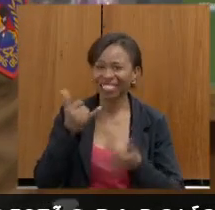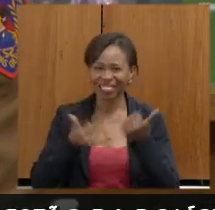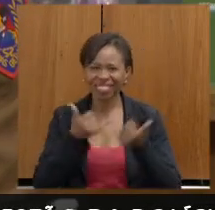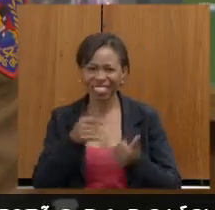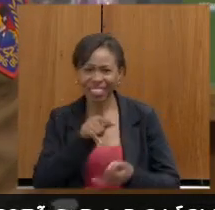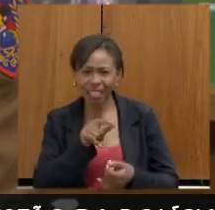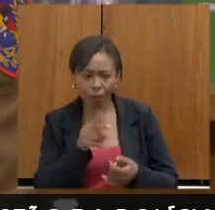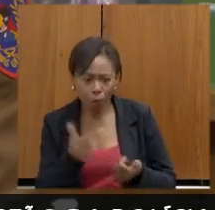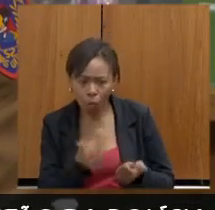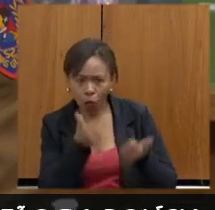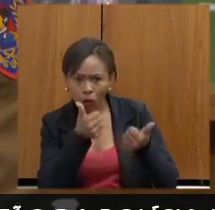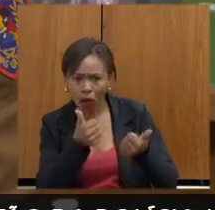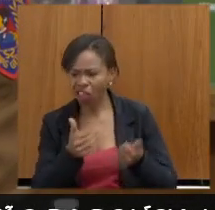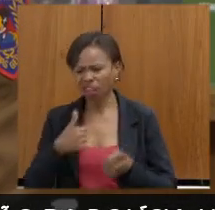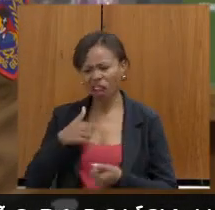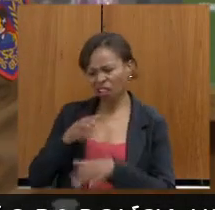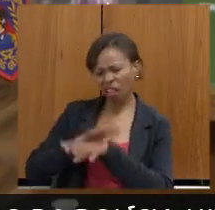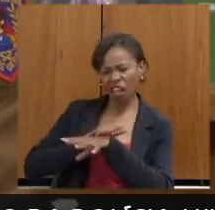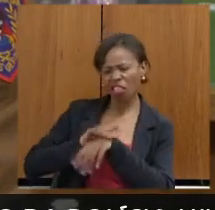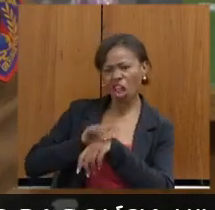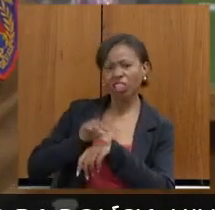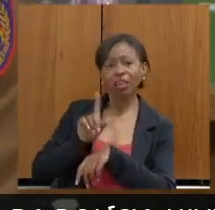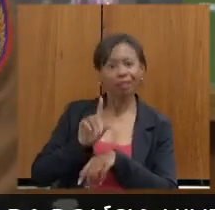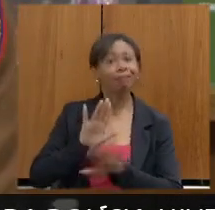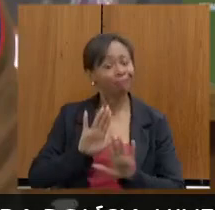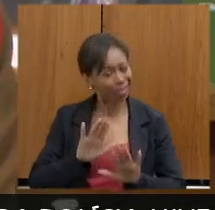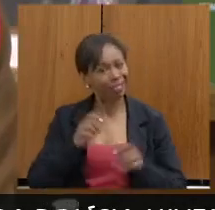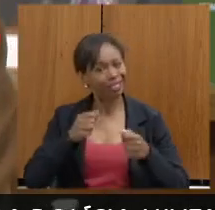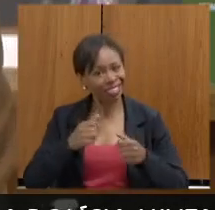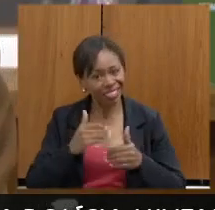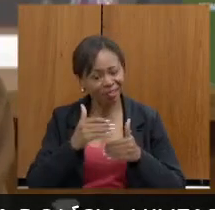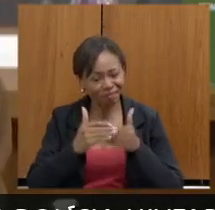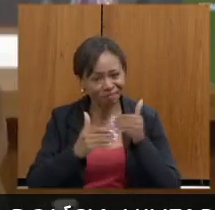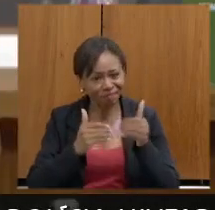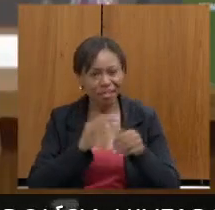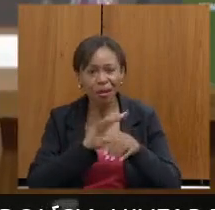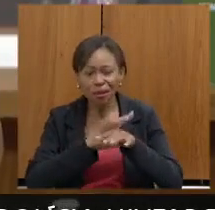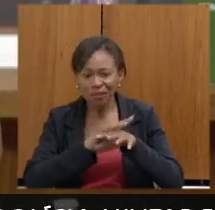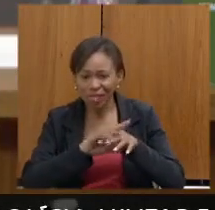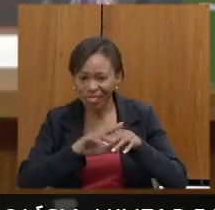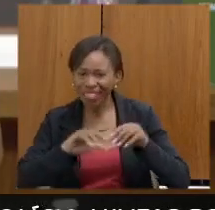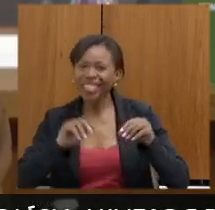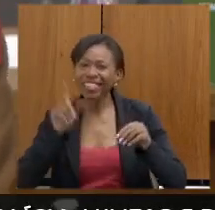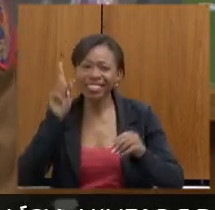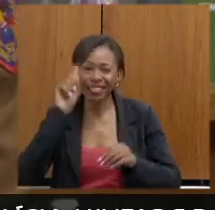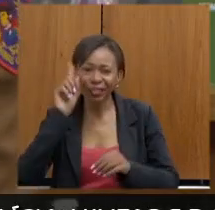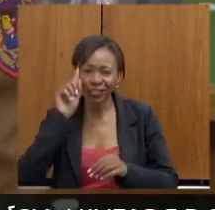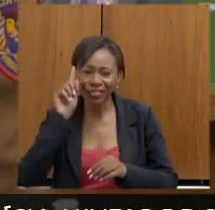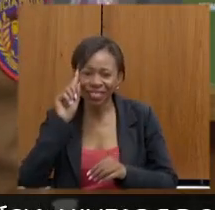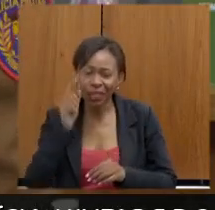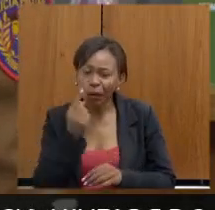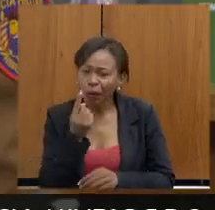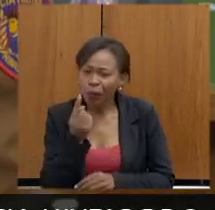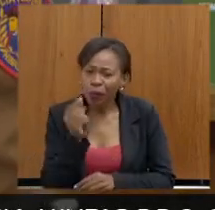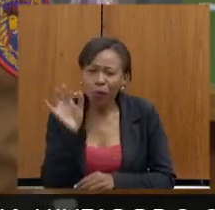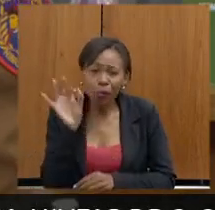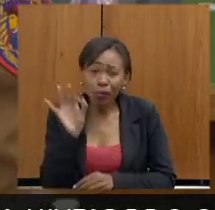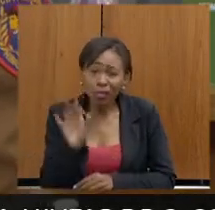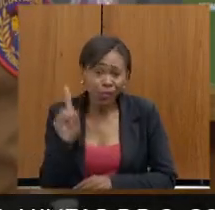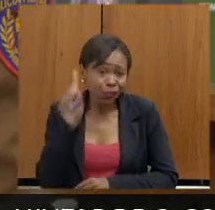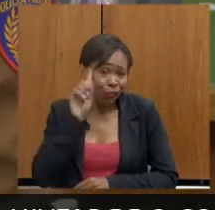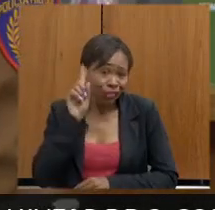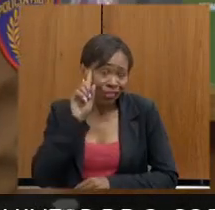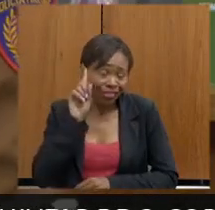aí você não tá doente você não mas não tem que melhorar todo dia um pouquinho né Aí fala não melhorar um por cento por dia uma hora a gente